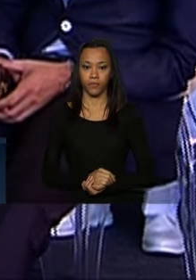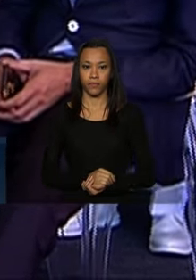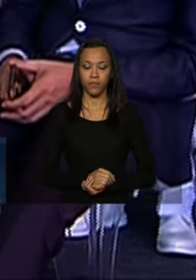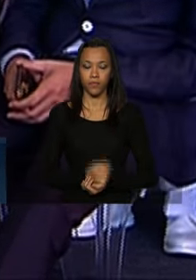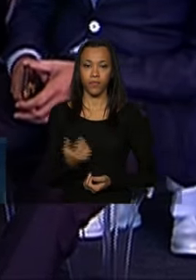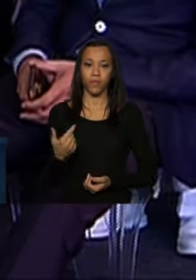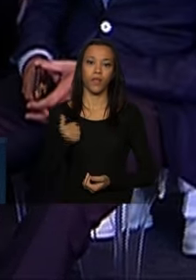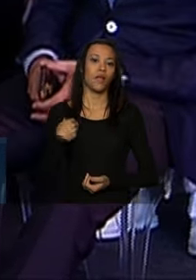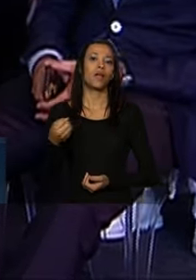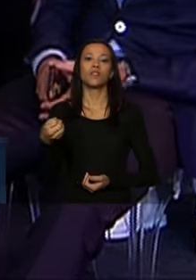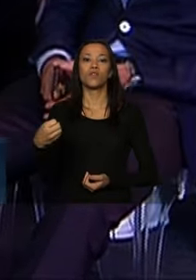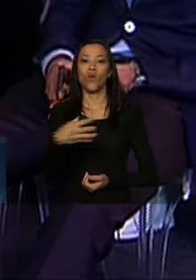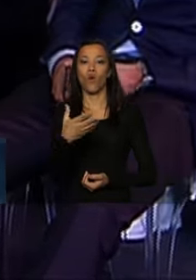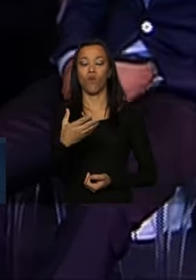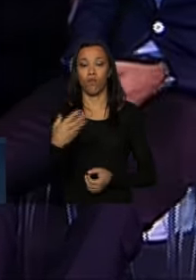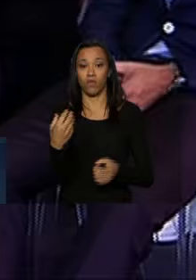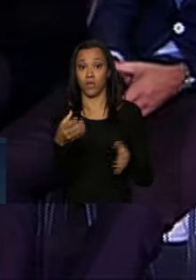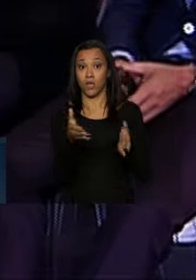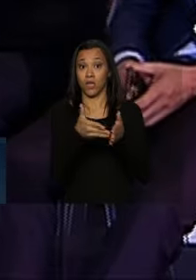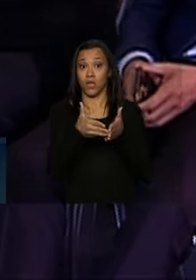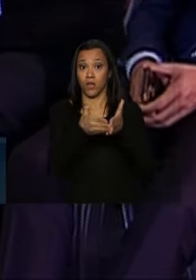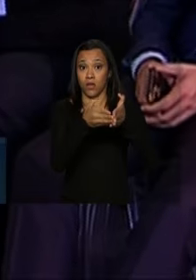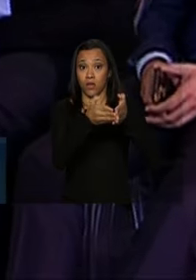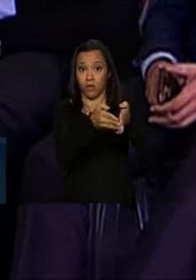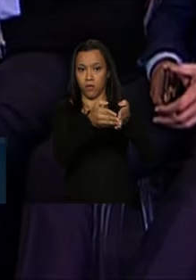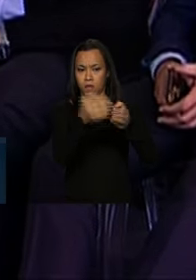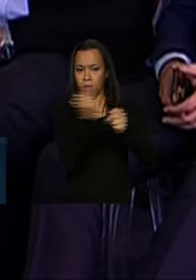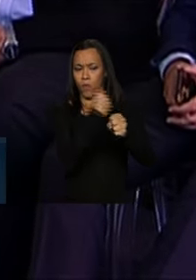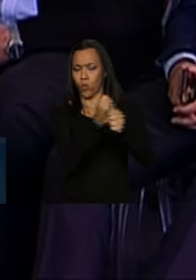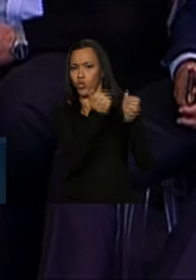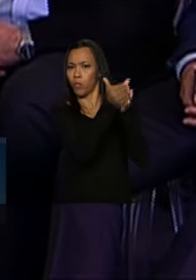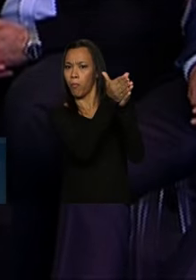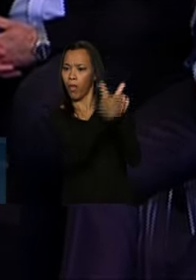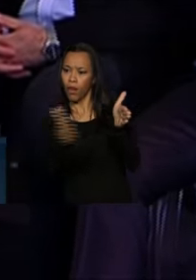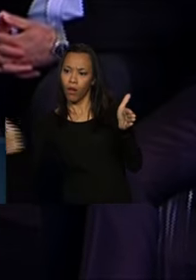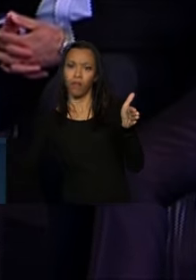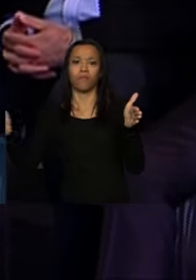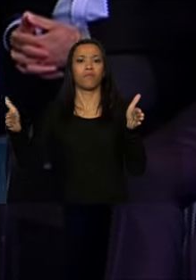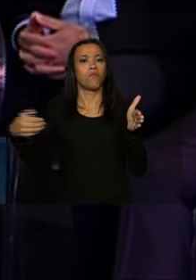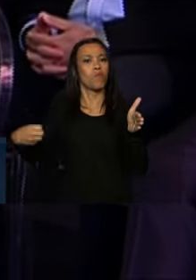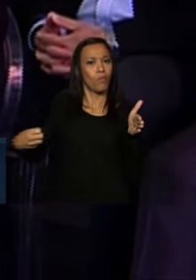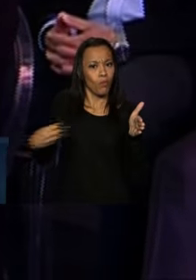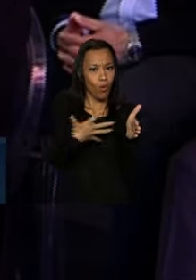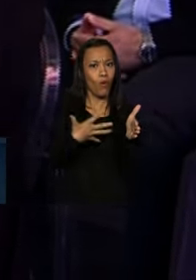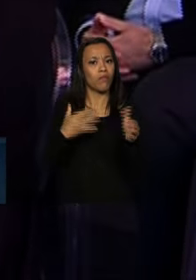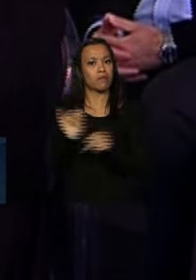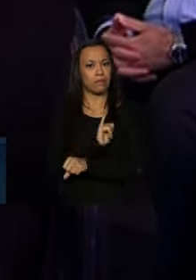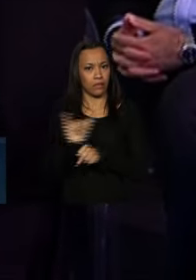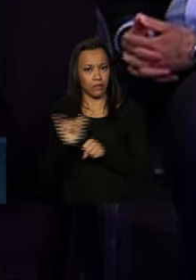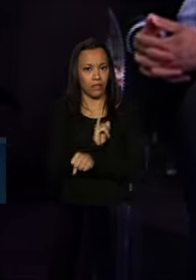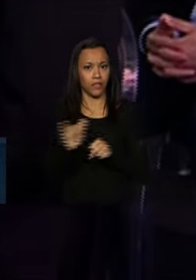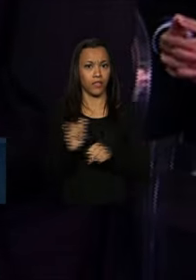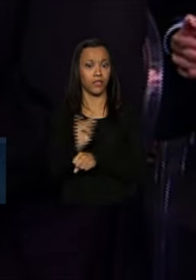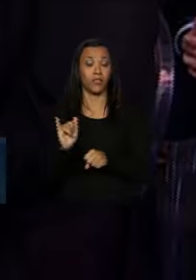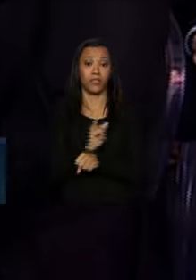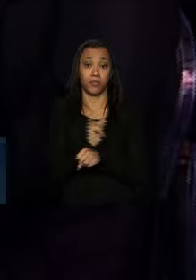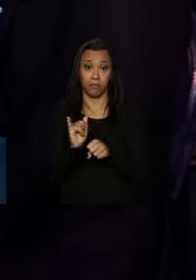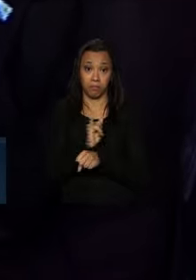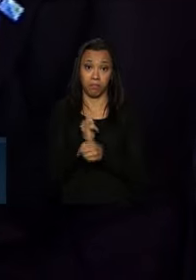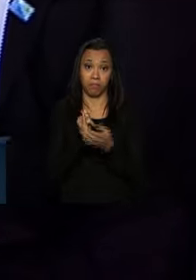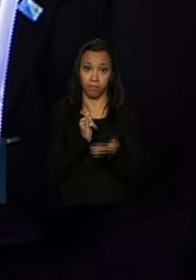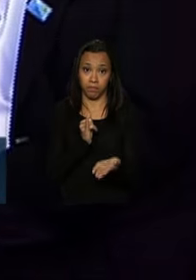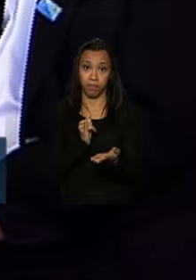Para essa nova série, projetamos níveis muito melhores de produtividade, senhora presidente, com menos de 2 milhões de HH por